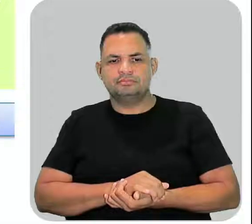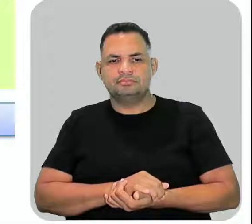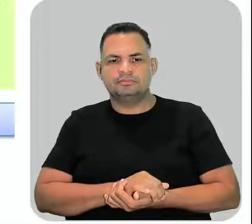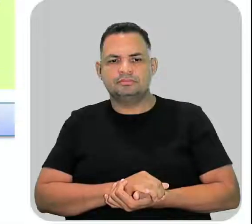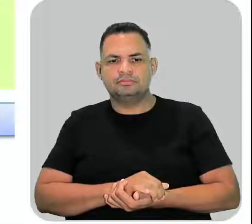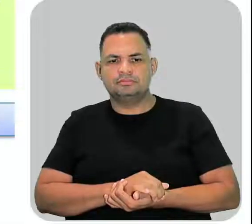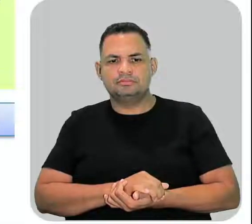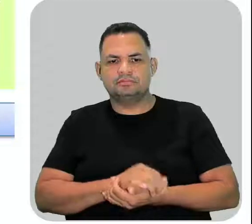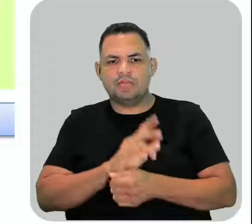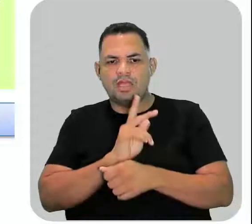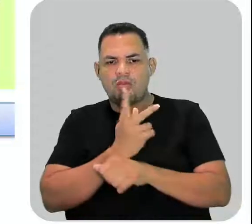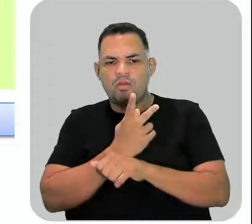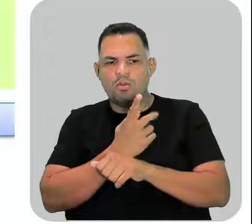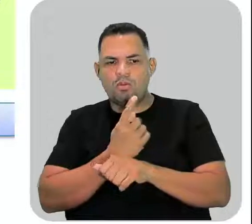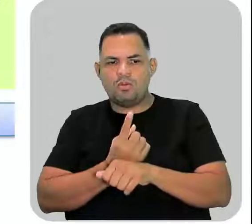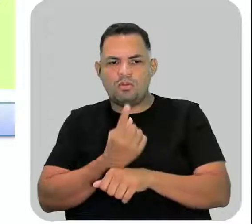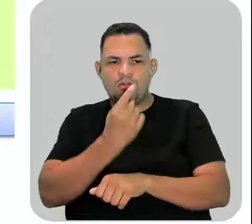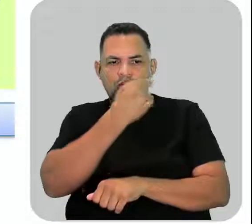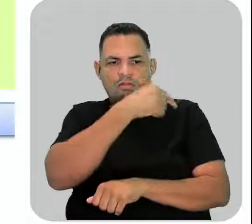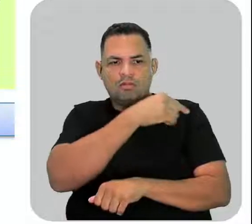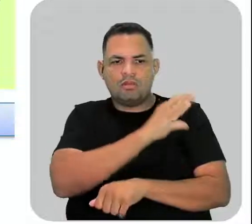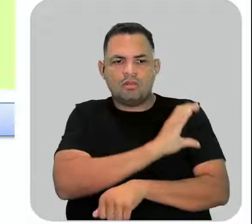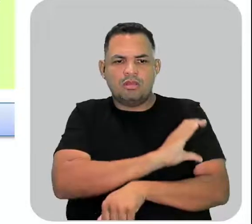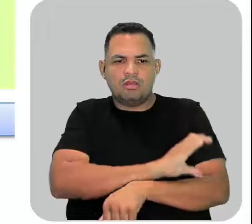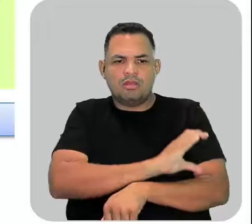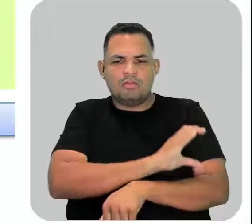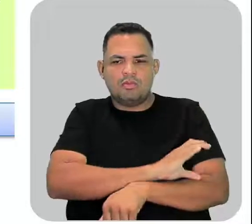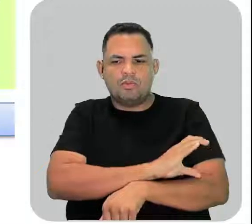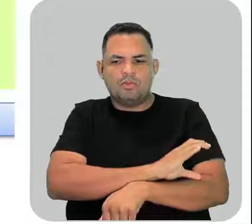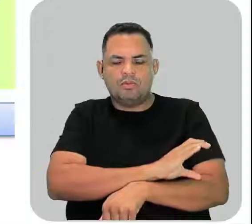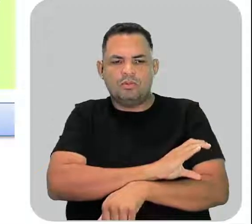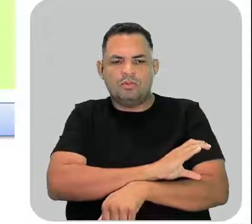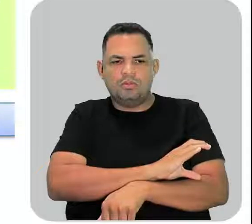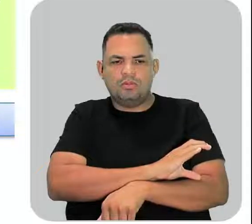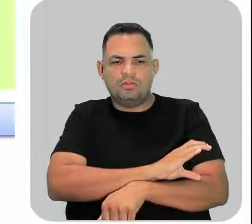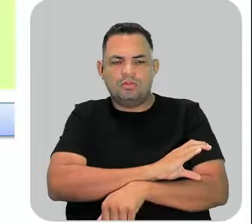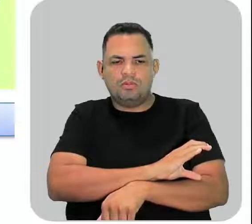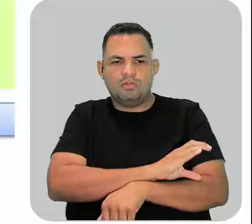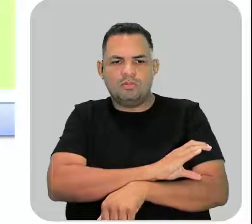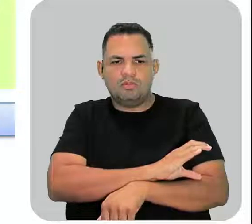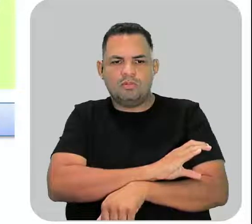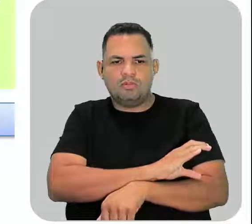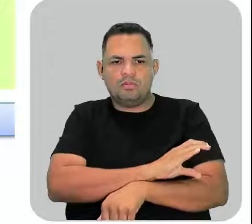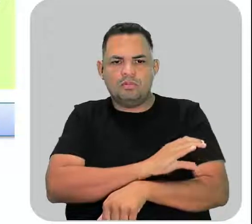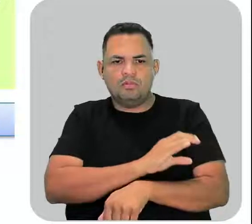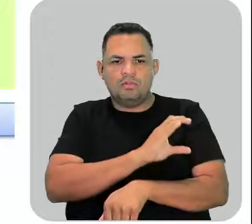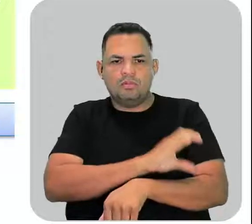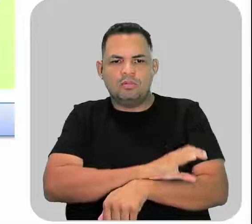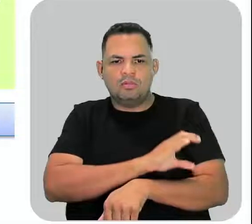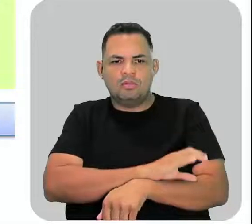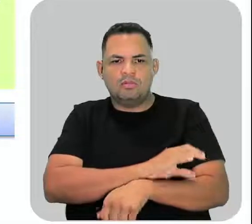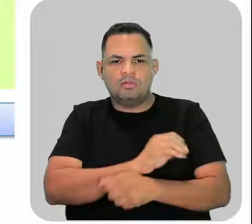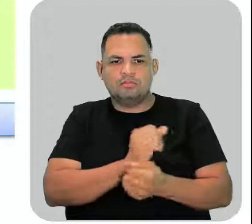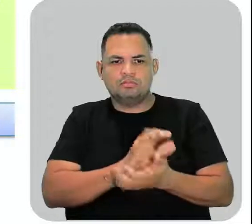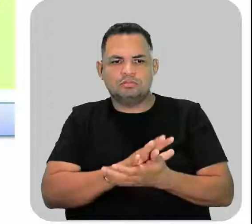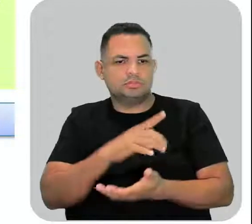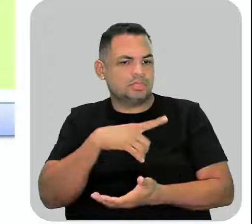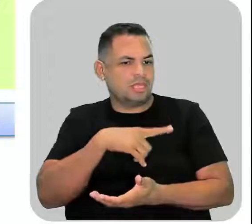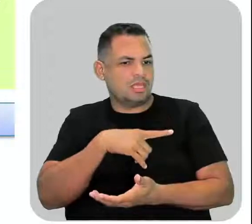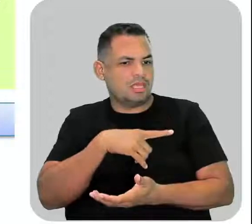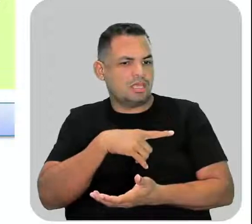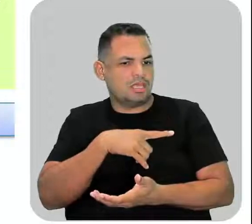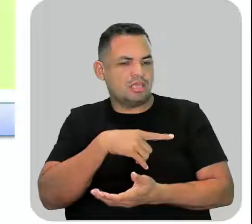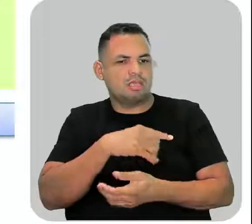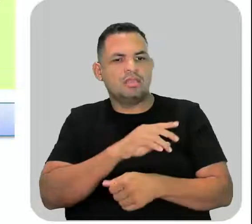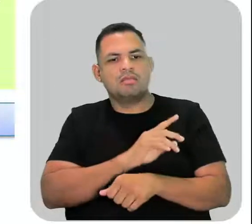seu hidrogênio vem para o carbono, deixa eu apagar aqui, ele vem para o carbono mais hidrogenado,